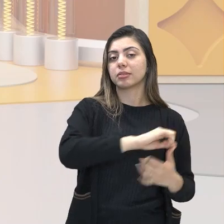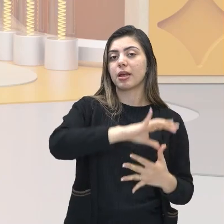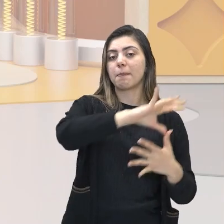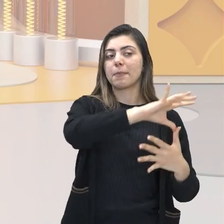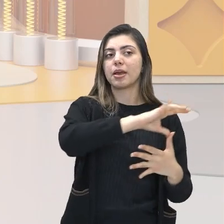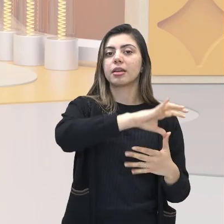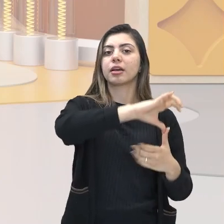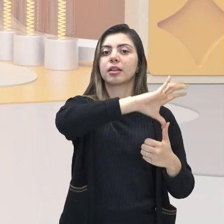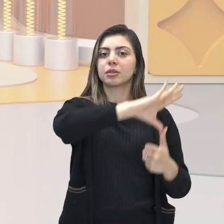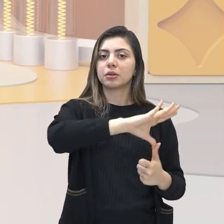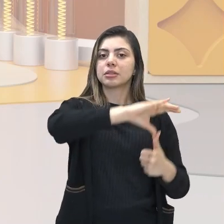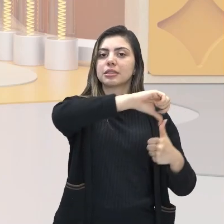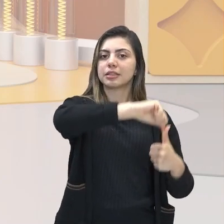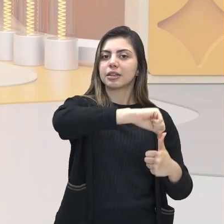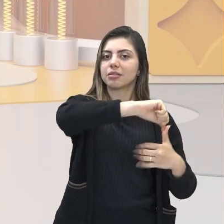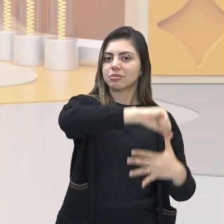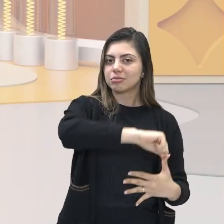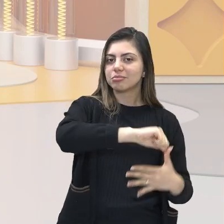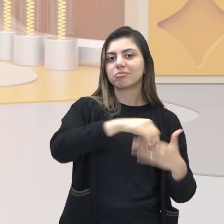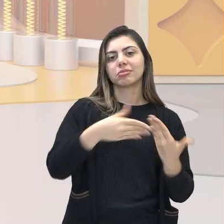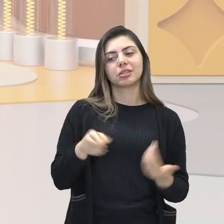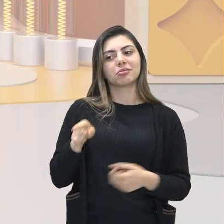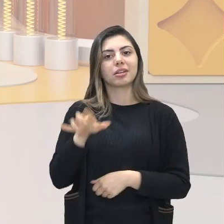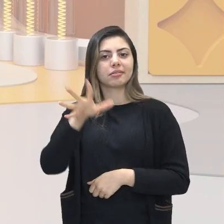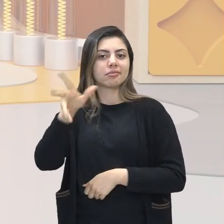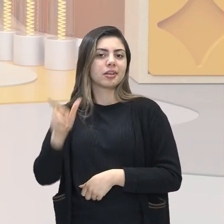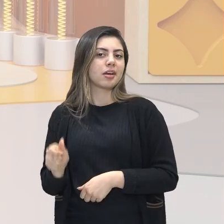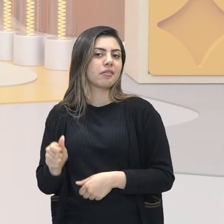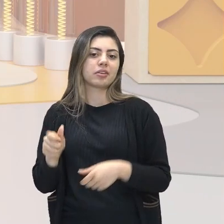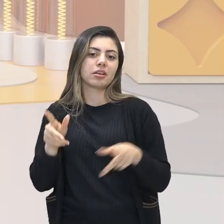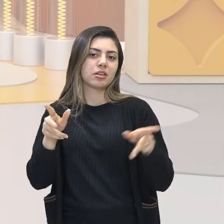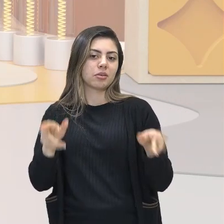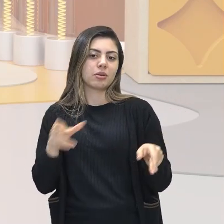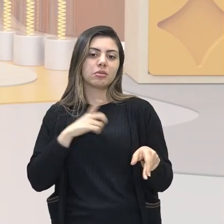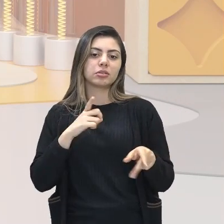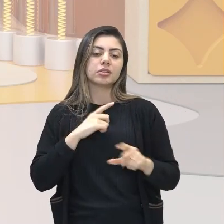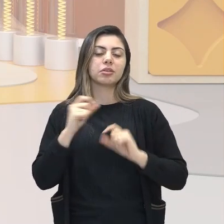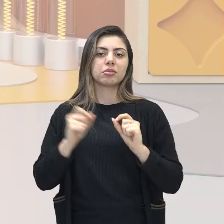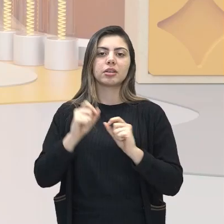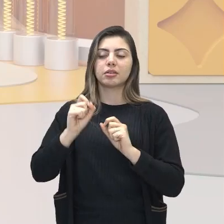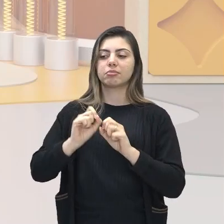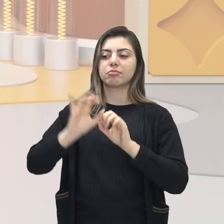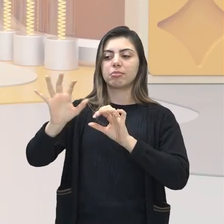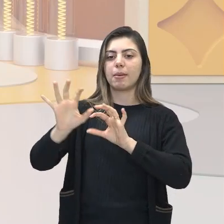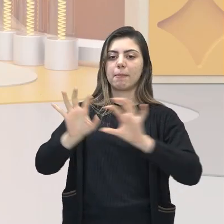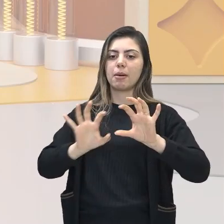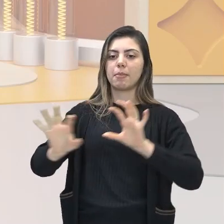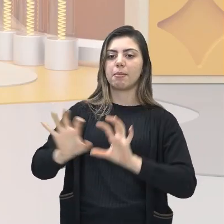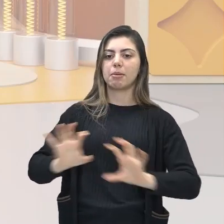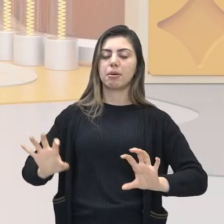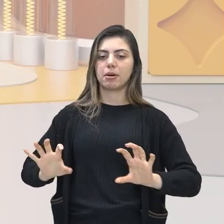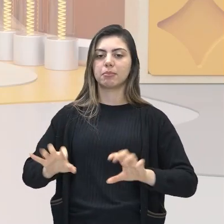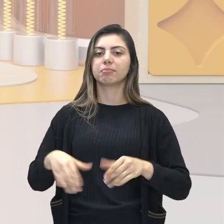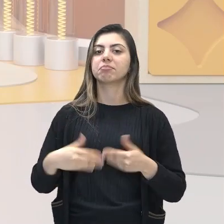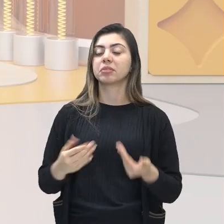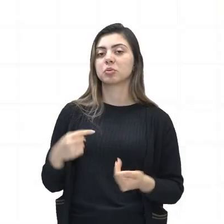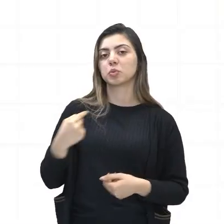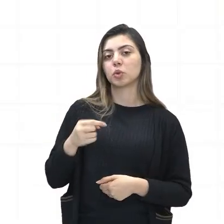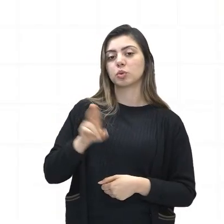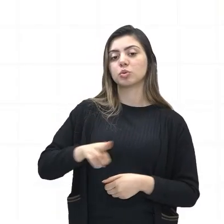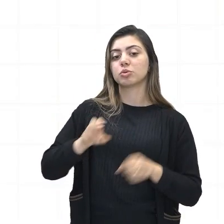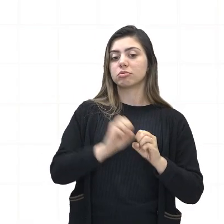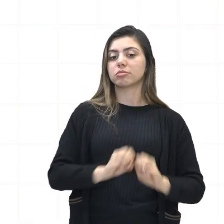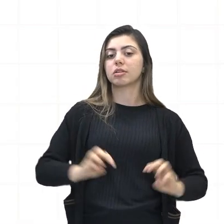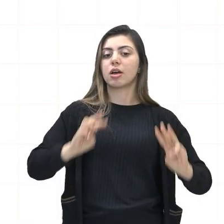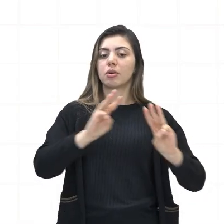América do Norte, América Central, América do Sul. Na África a gente também tem a divisão geográfica da África mesmo, que é bastante utilizada inclusive pela ONU,